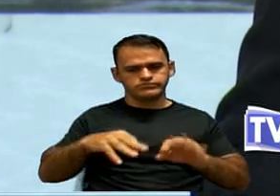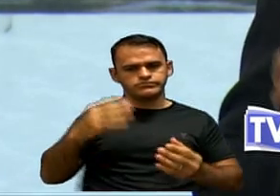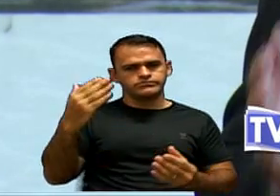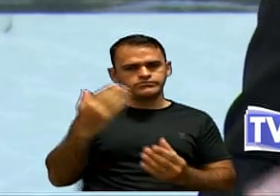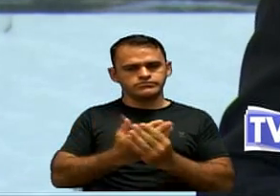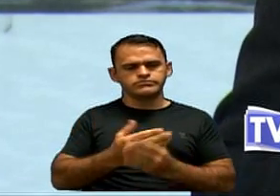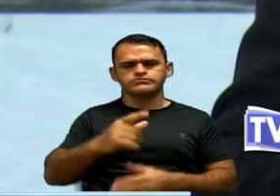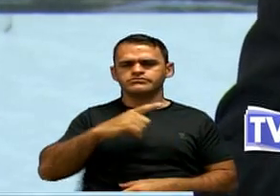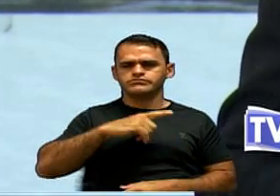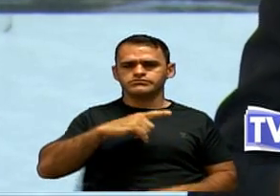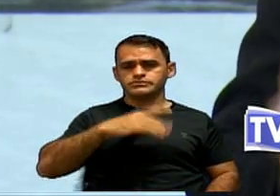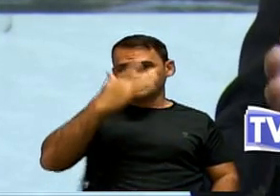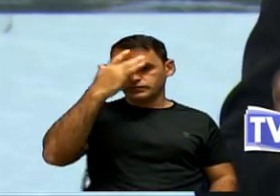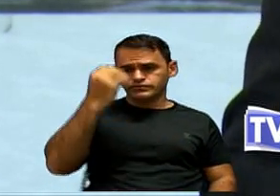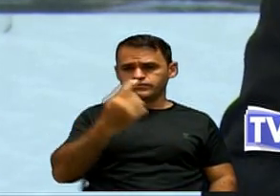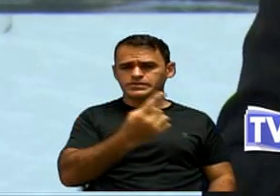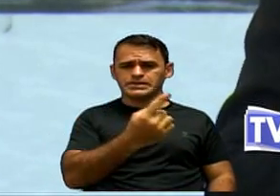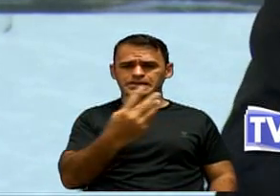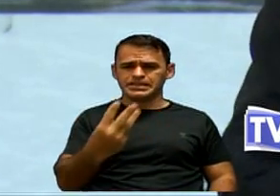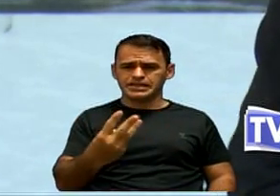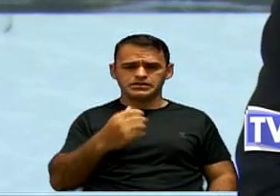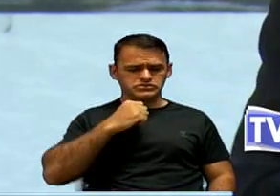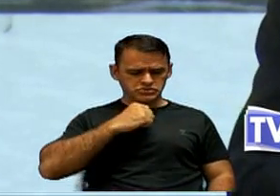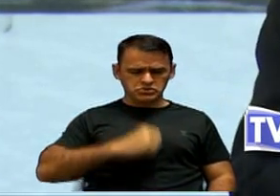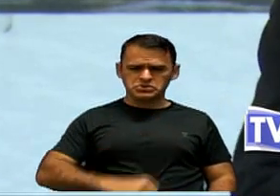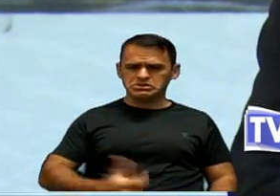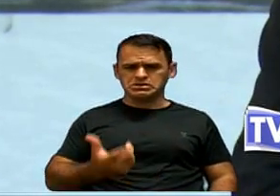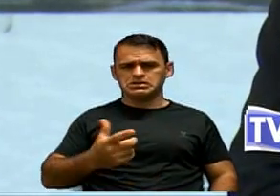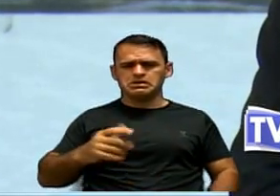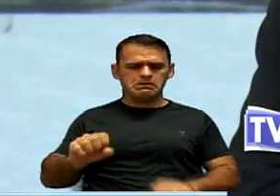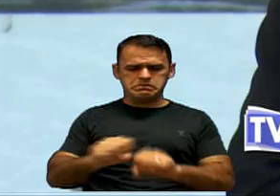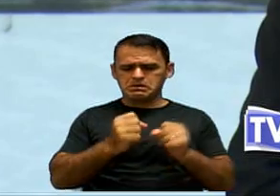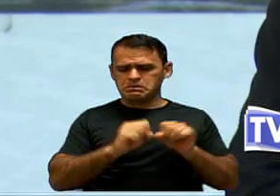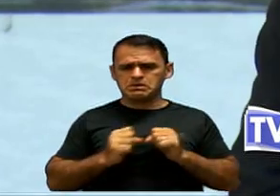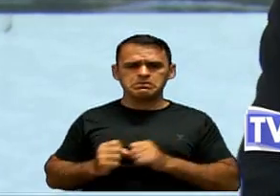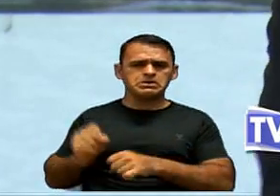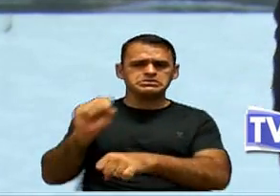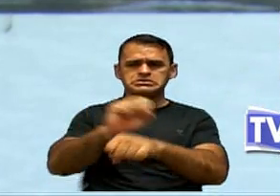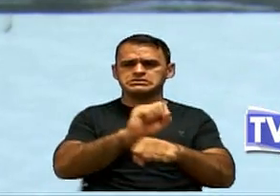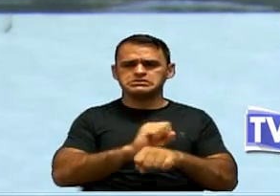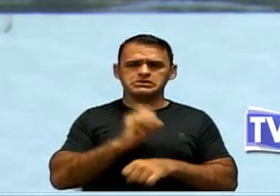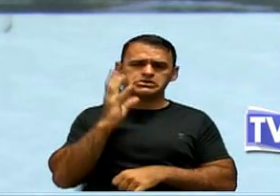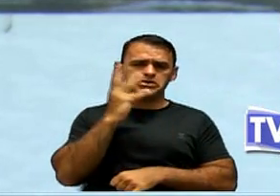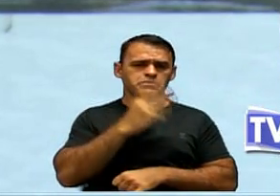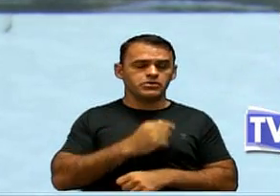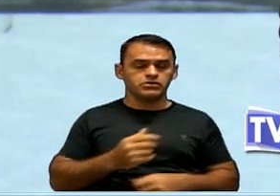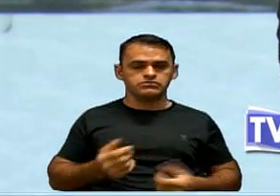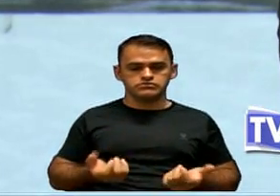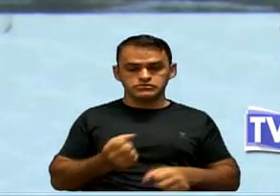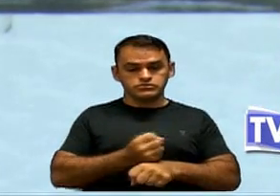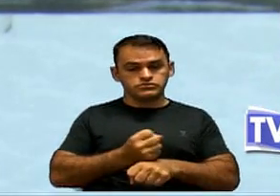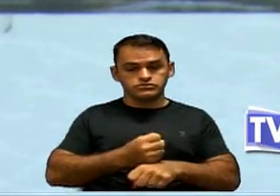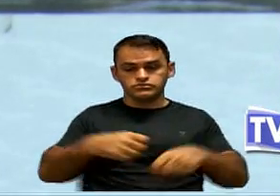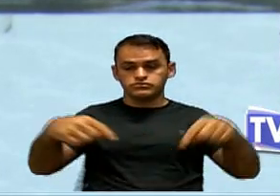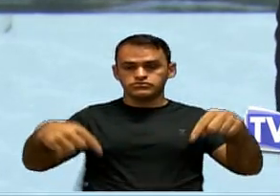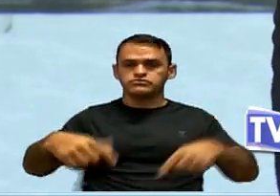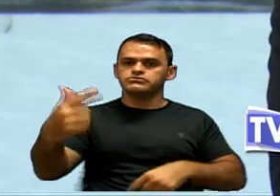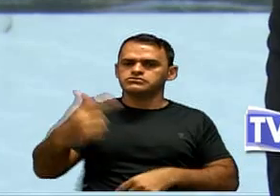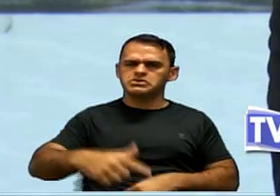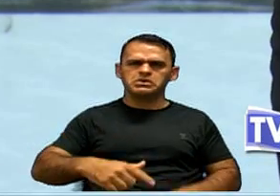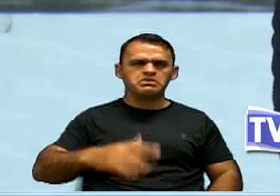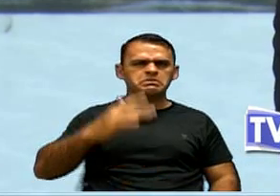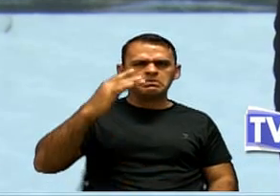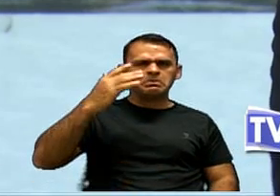cirurgia do fêmur, mão quebrada, pé quebrado, braço quebrado. Nós tivemos que entrar com a representação. Esse ano não foi diferente. Alguns dias